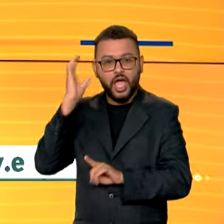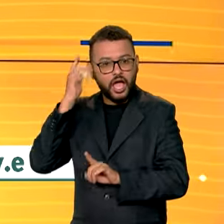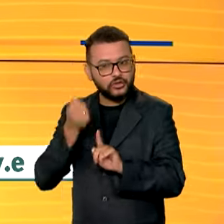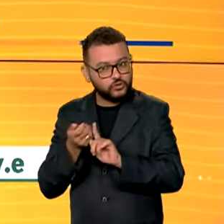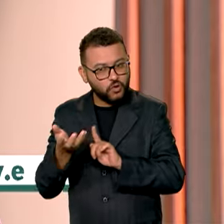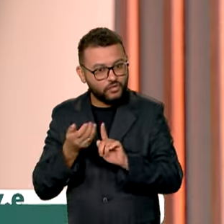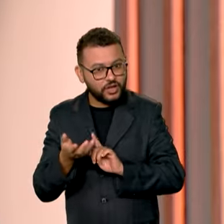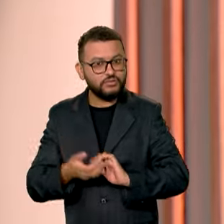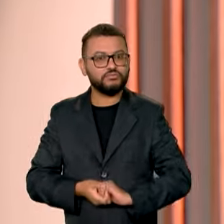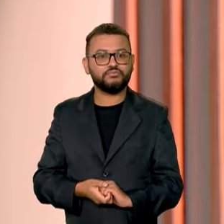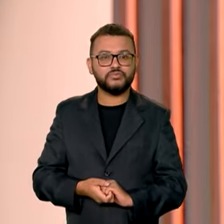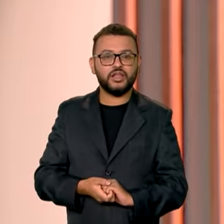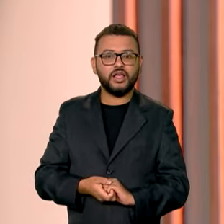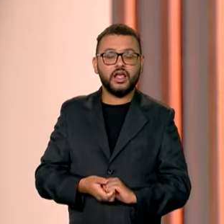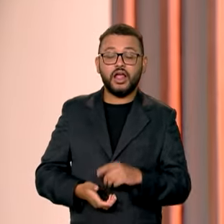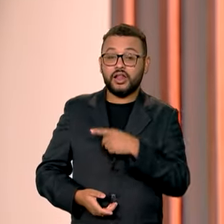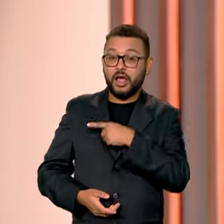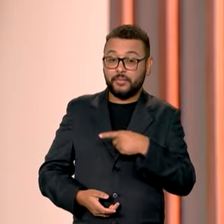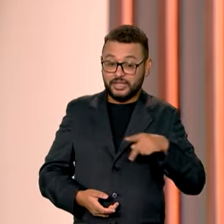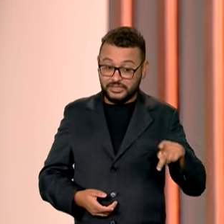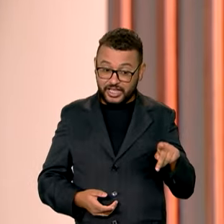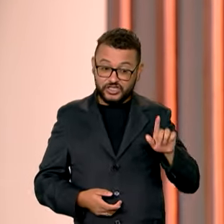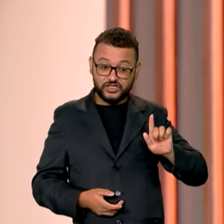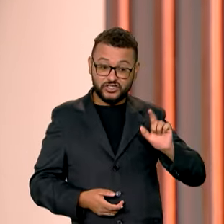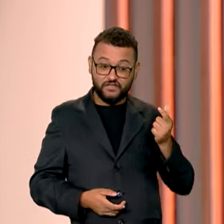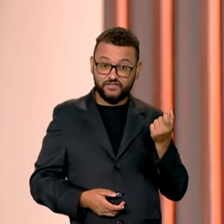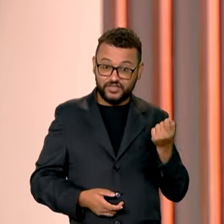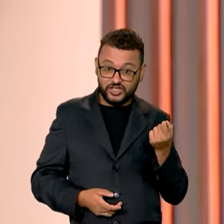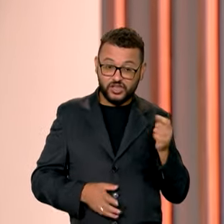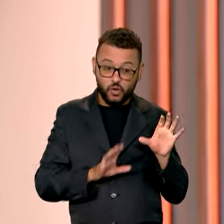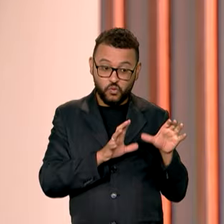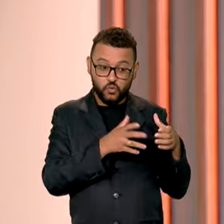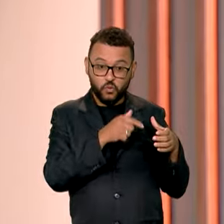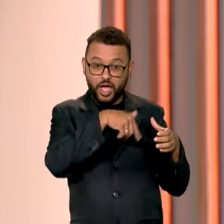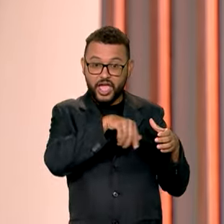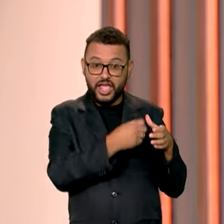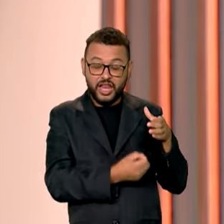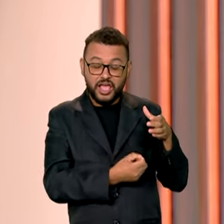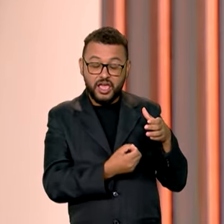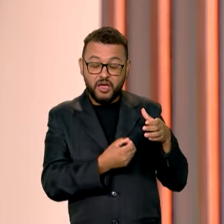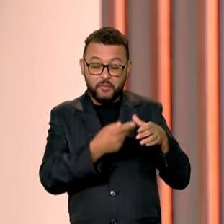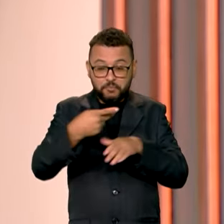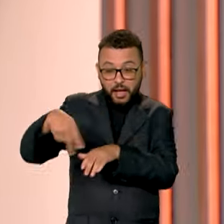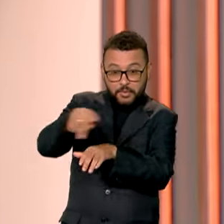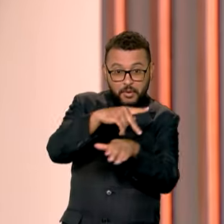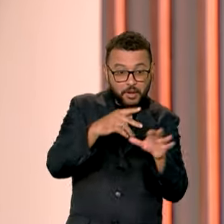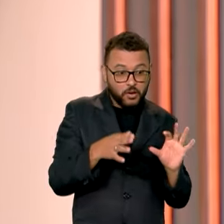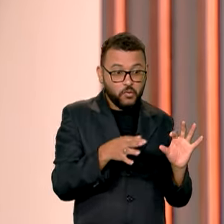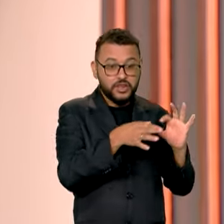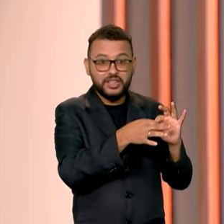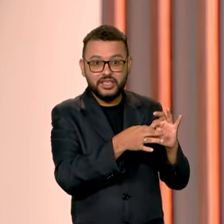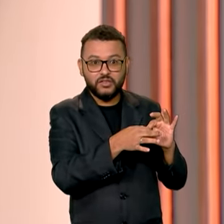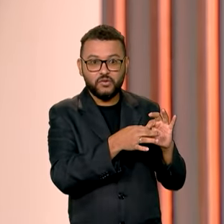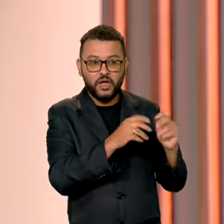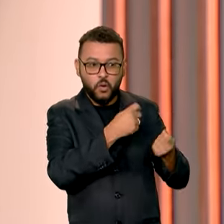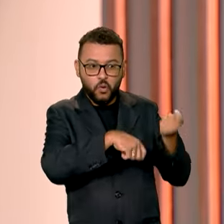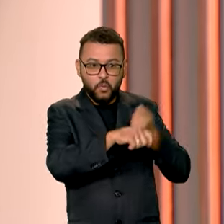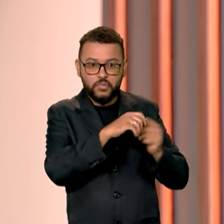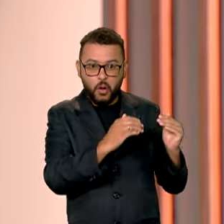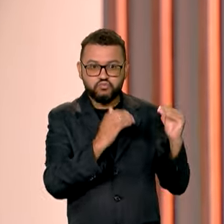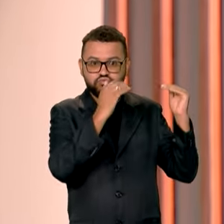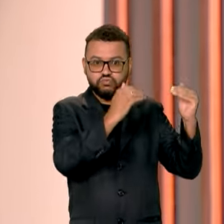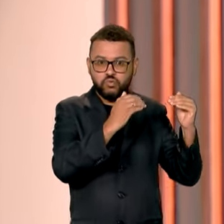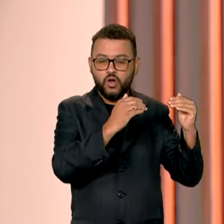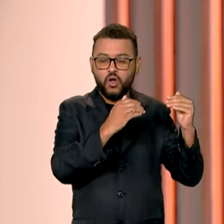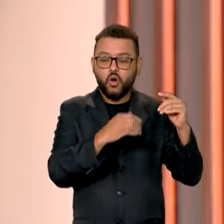Gov. Na presidência do G20, o grupo que reúne as maiores economias do mundo desde dezembro do ano passado, o